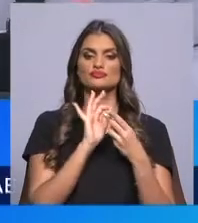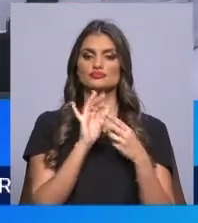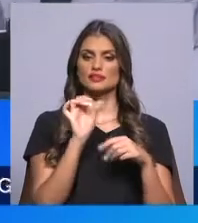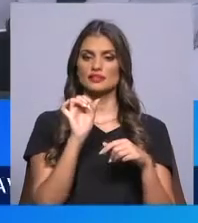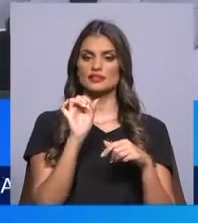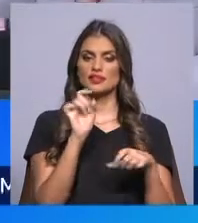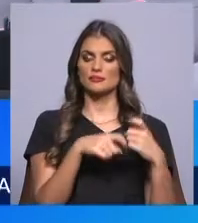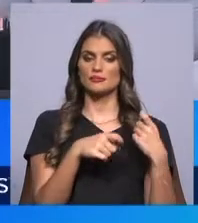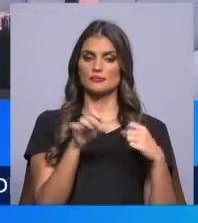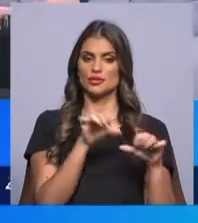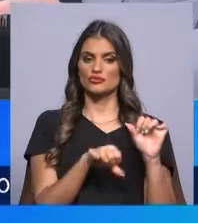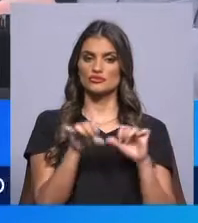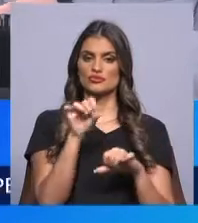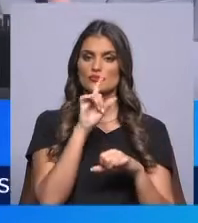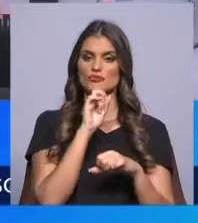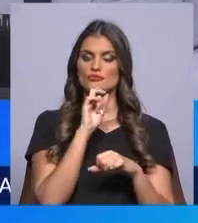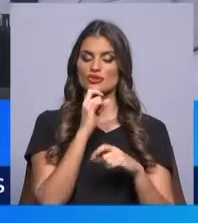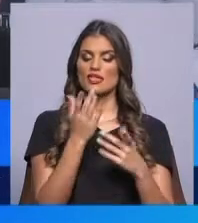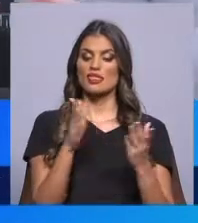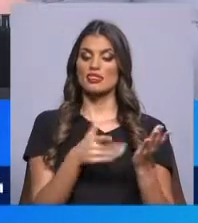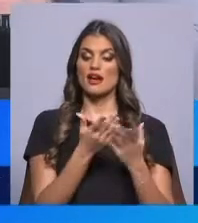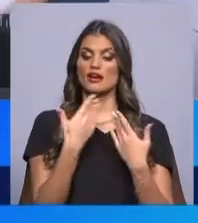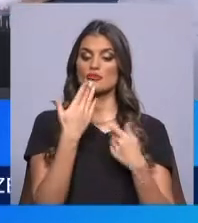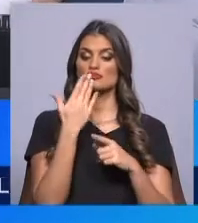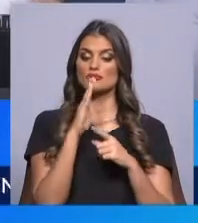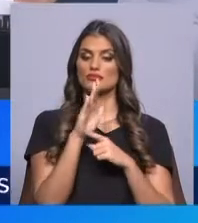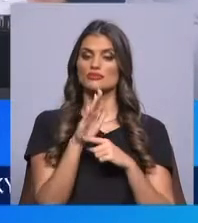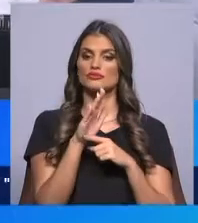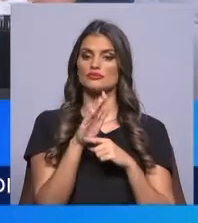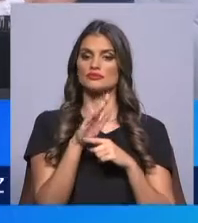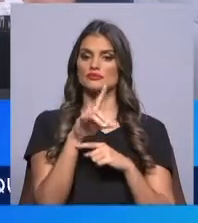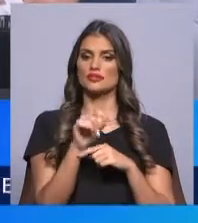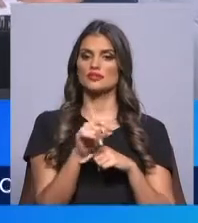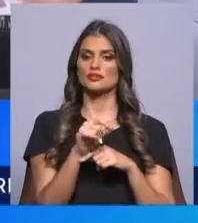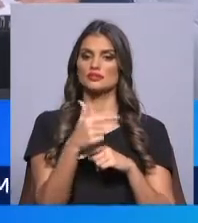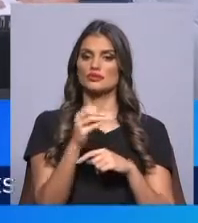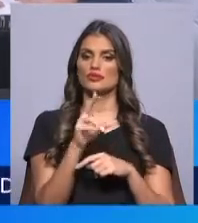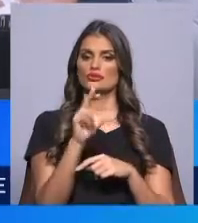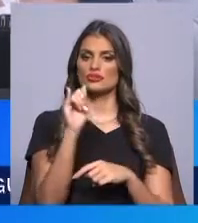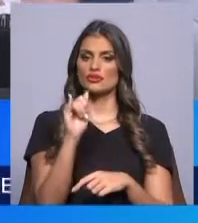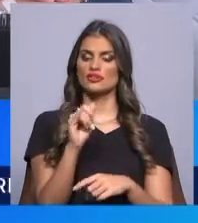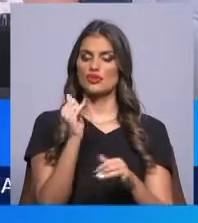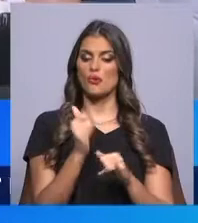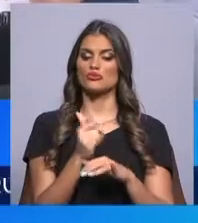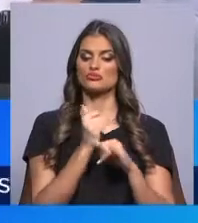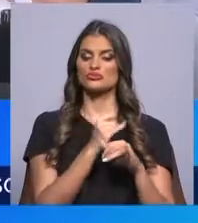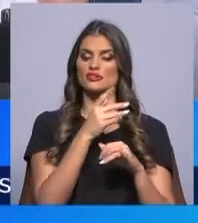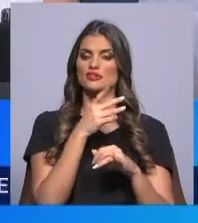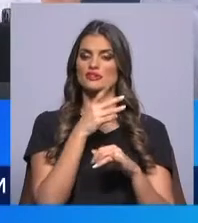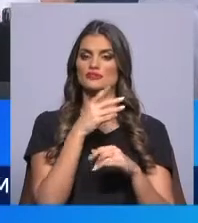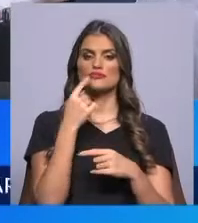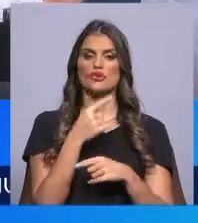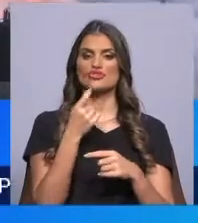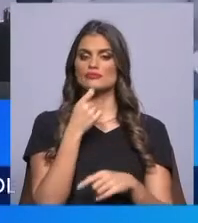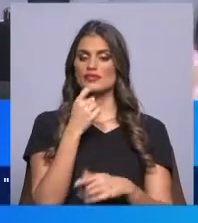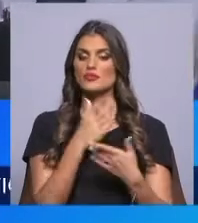que, no seu decaimento, podem produzir calor, como, por exemplo, o tório, nomeadamente, entre outros. Mas dizem-nos estas rochas, e não